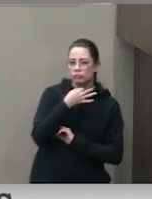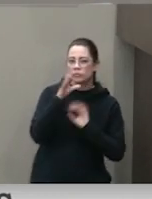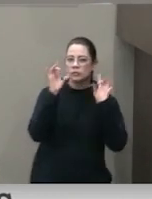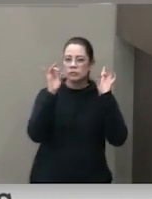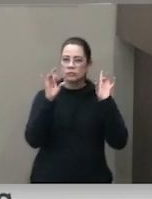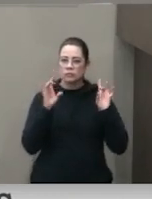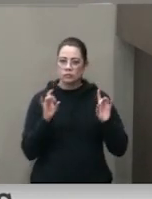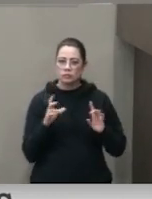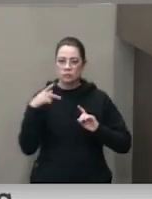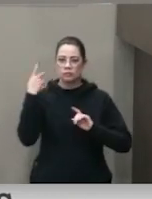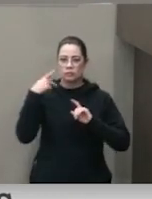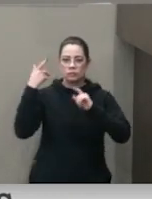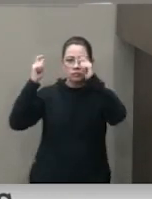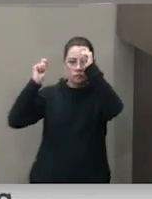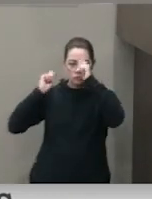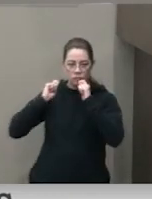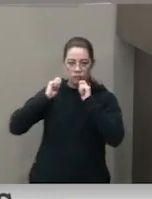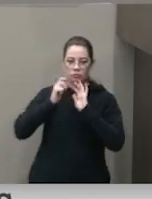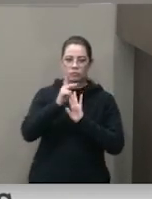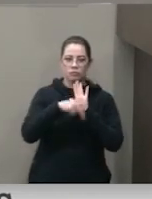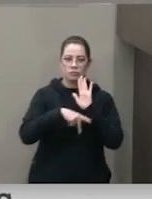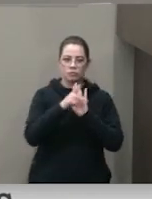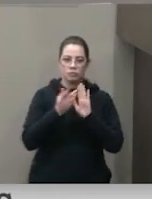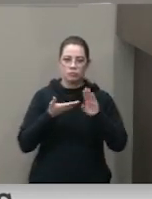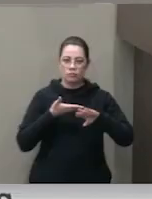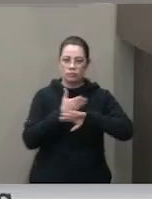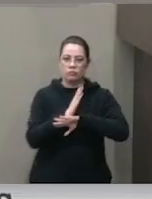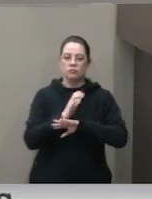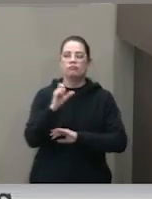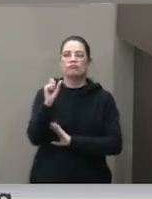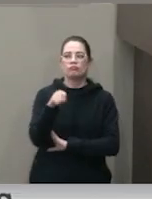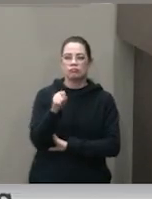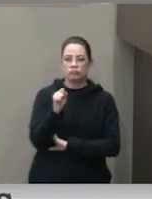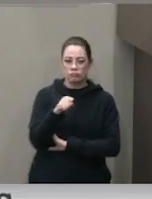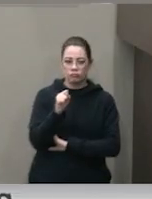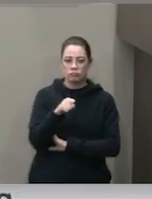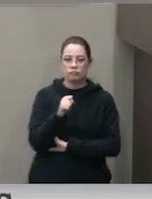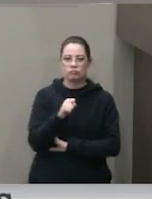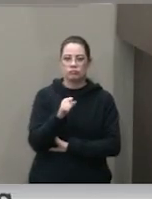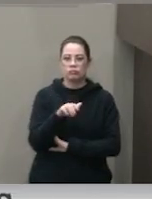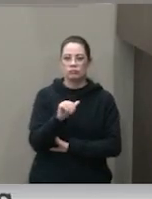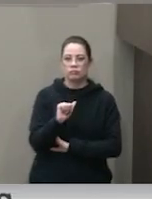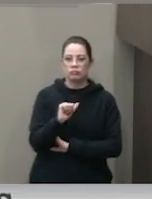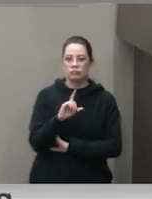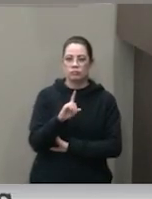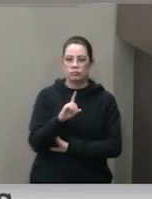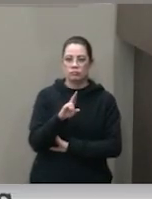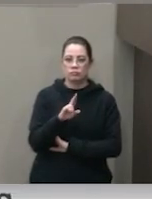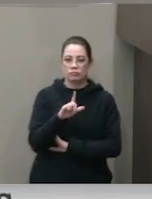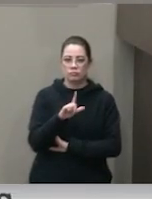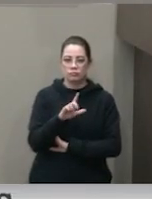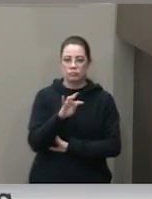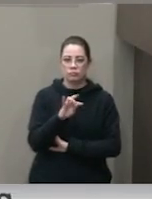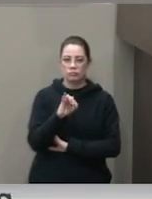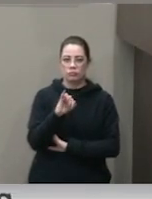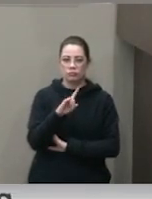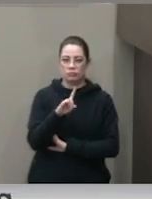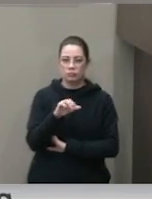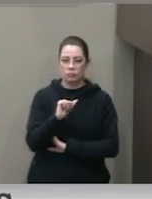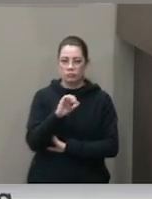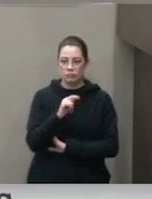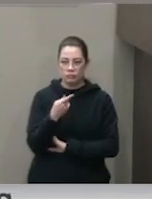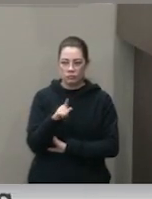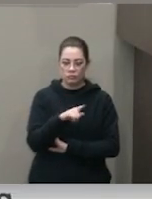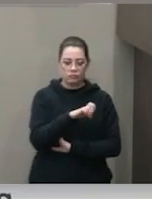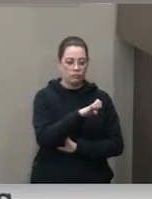especial, vereadora Ada, sobre o seu projeto que foi aprovado, né? Sobre a adultização, que é